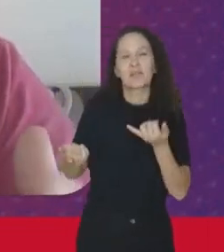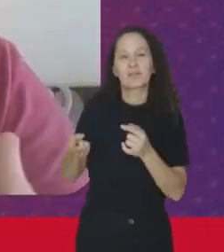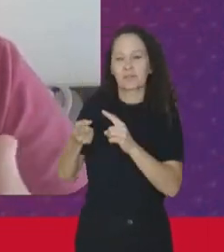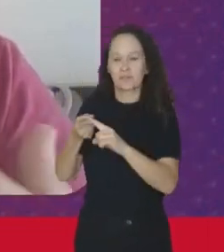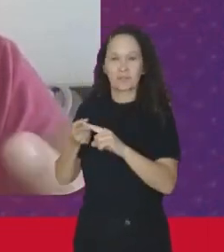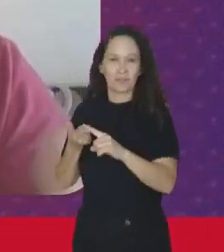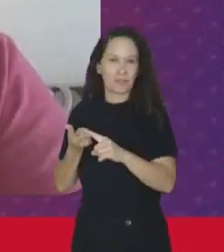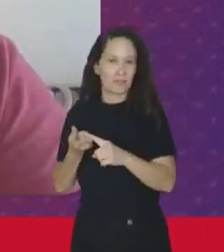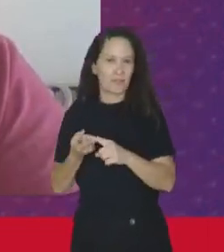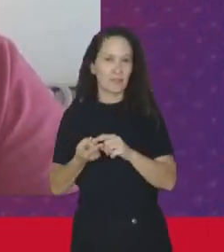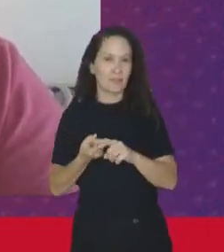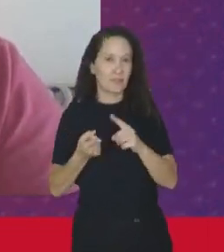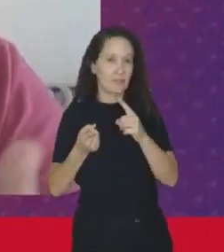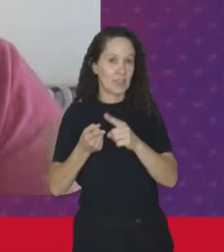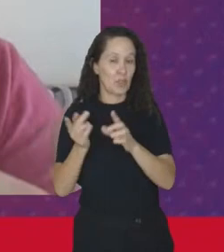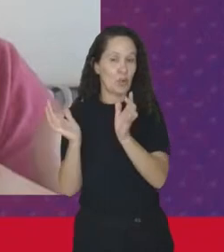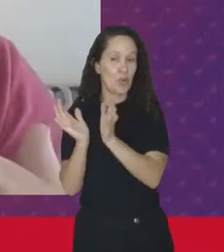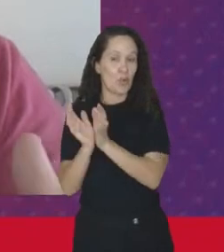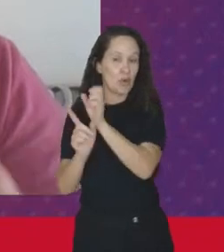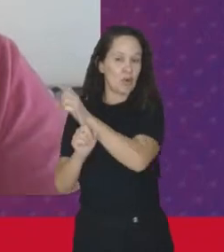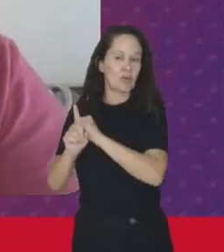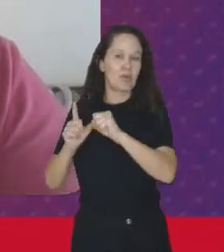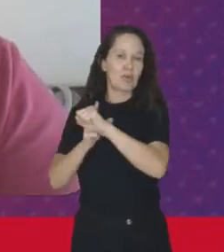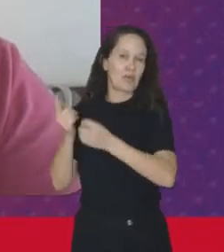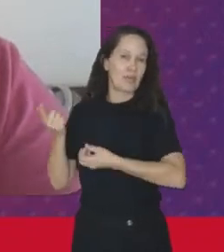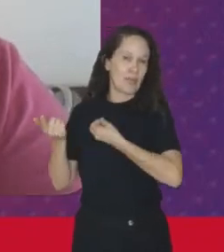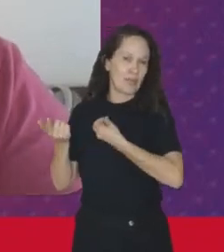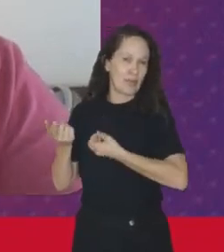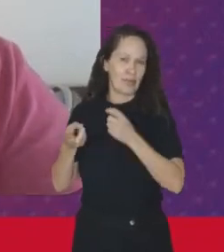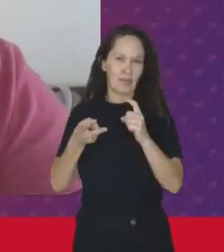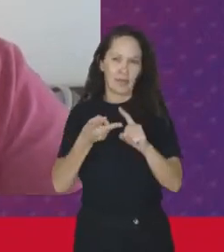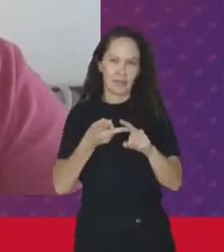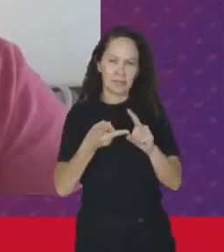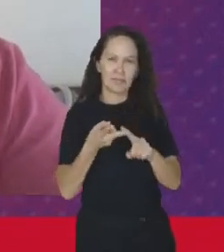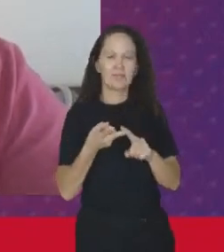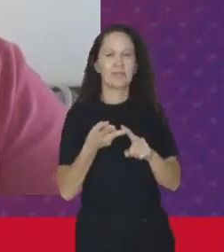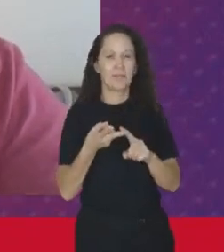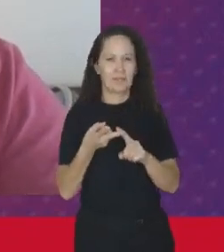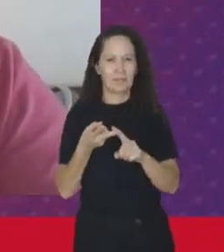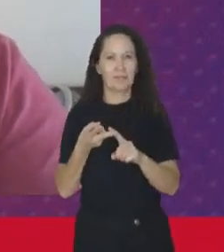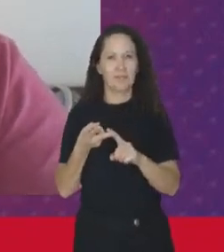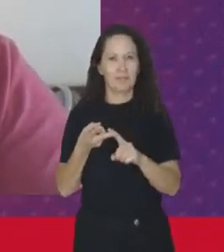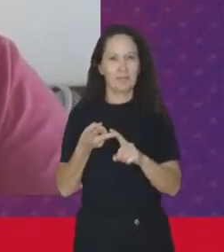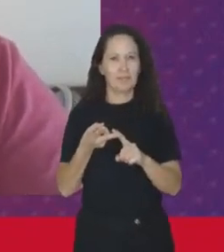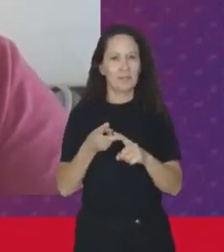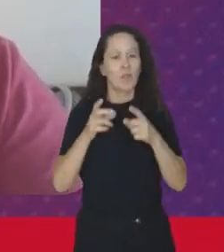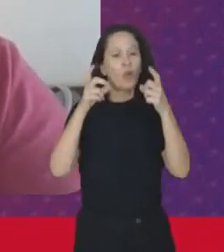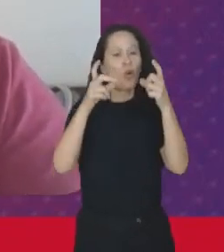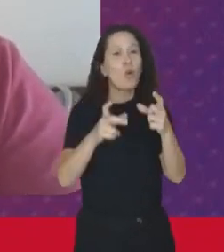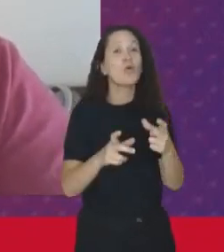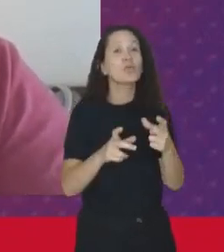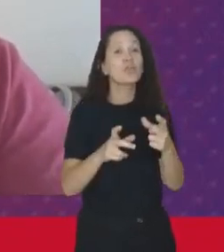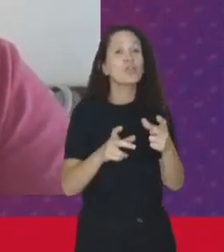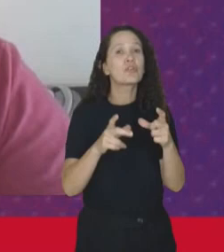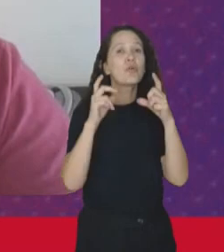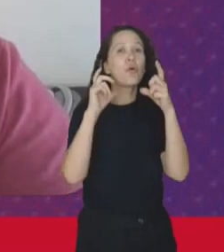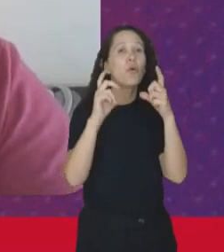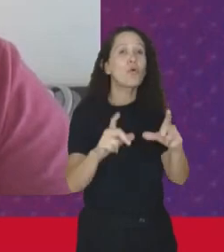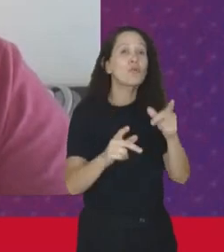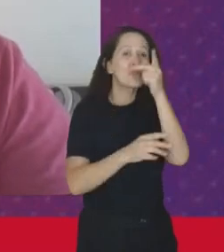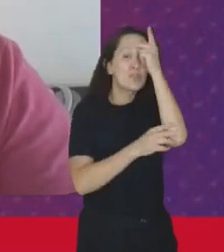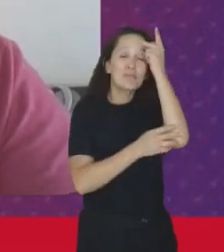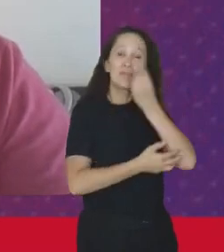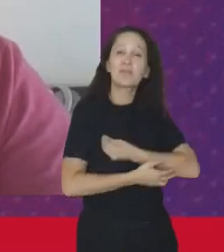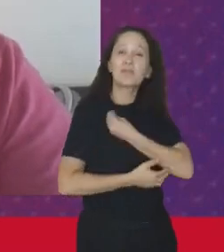a questão da classe social, a questão de onde essa